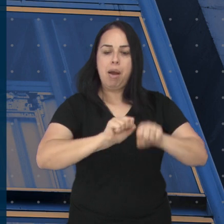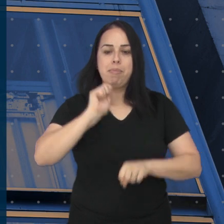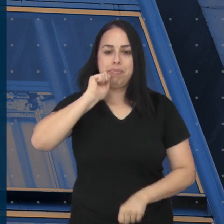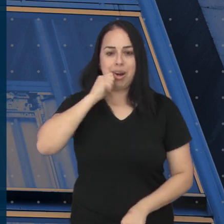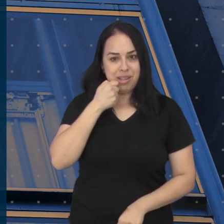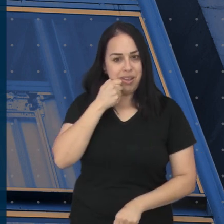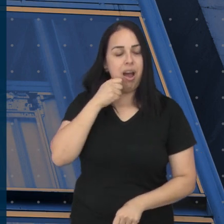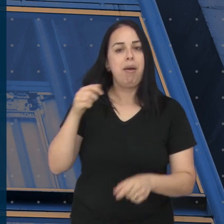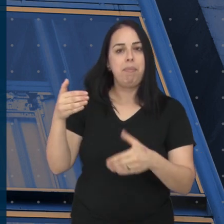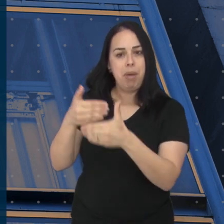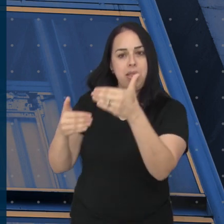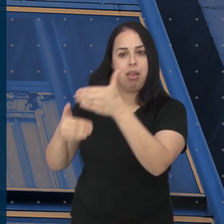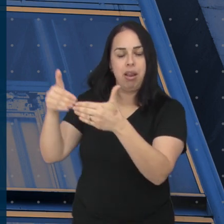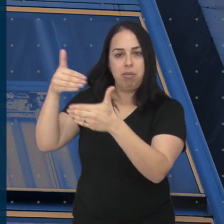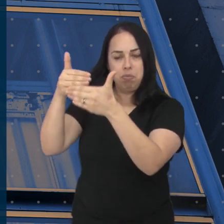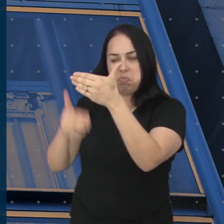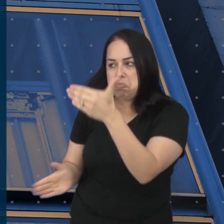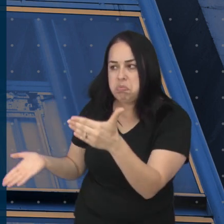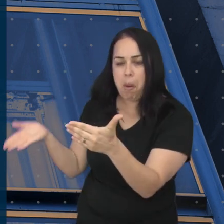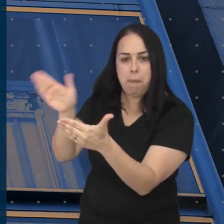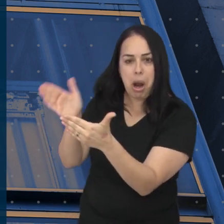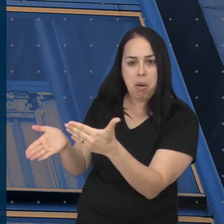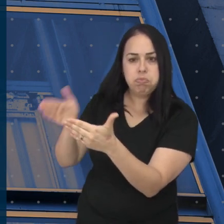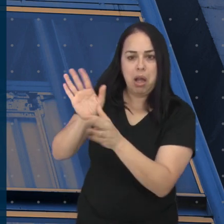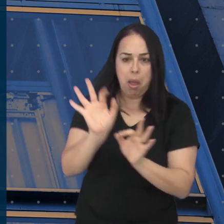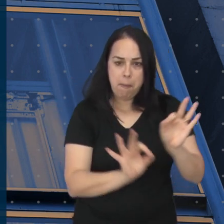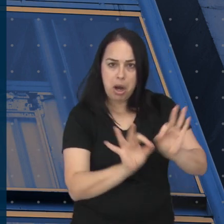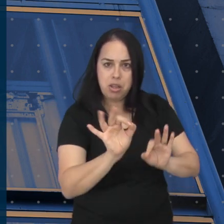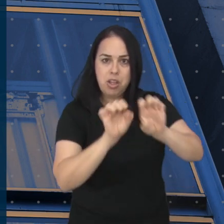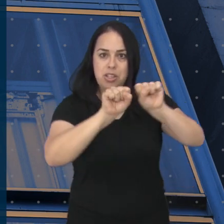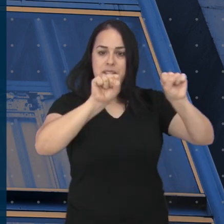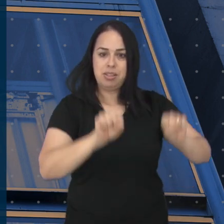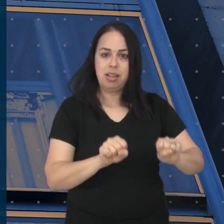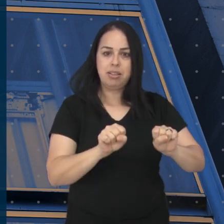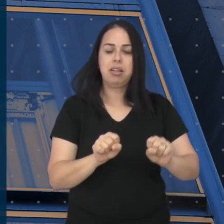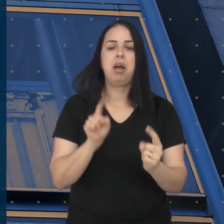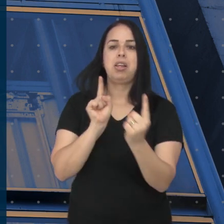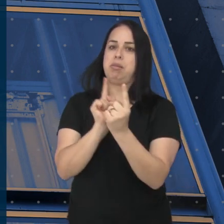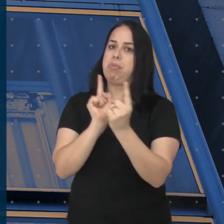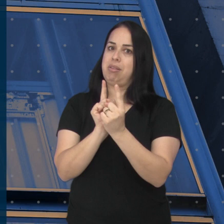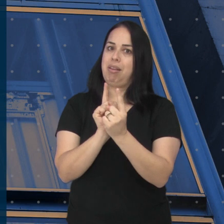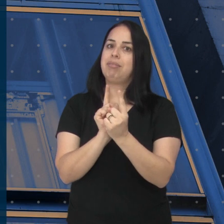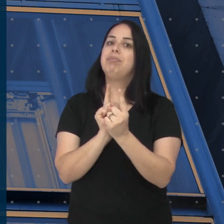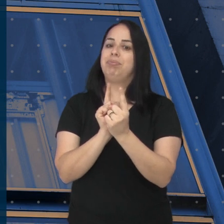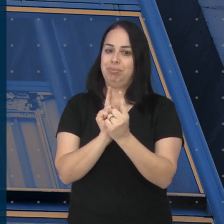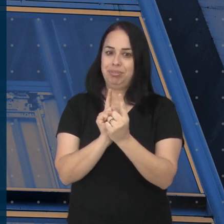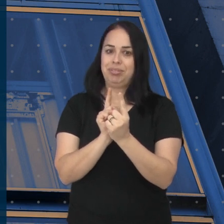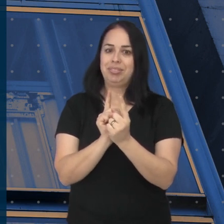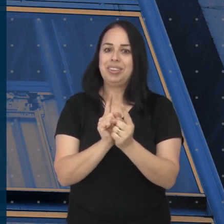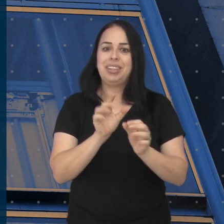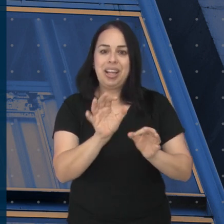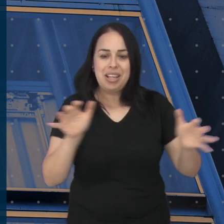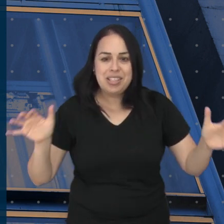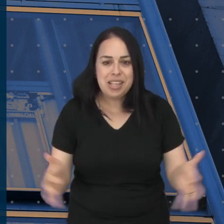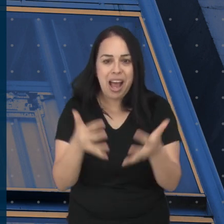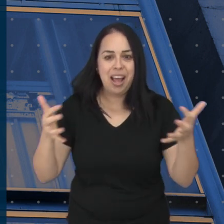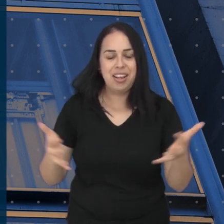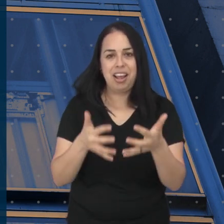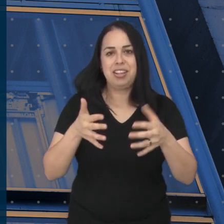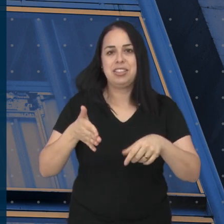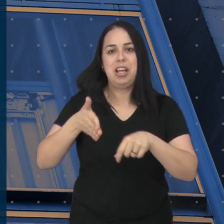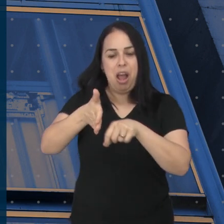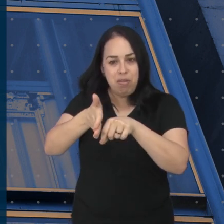pedreiro, pedreiro de edificações, programador de sistemas, recepcionista atendente, rejuntador,